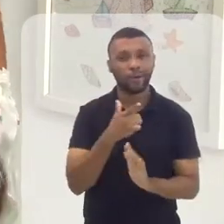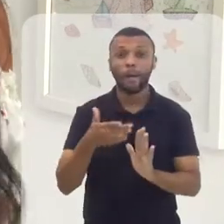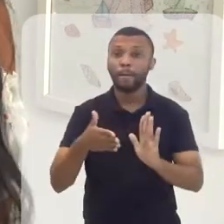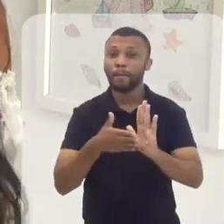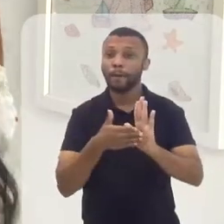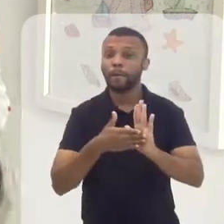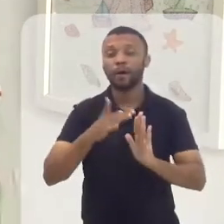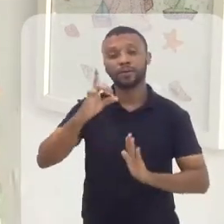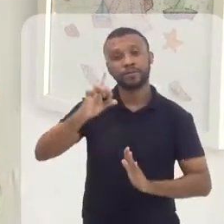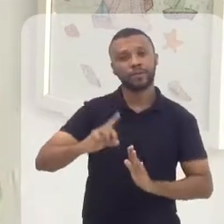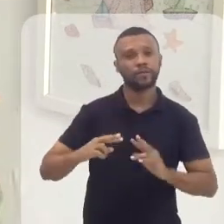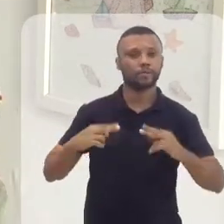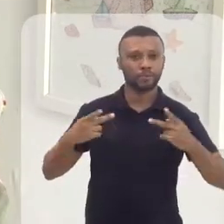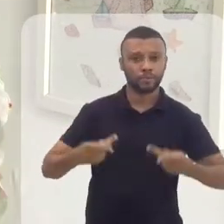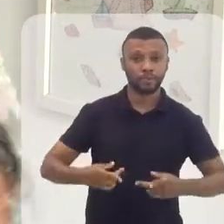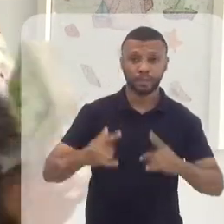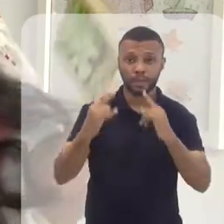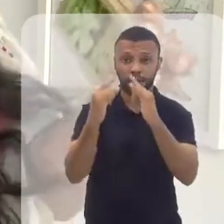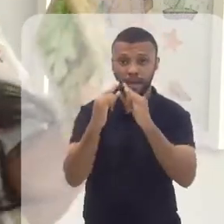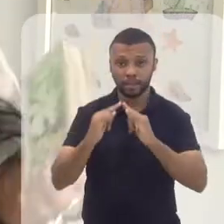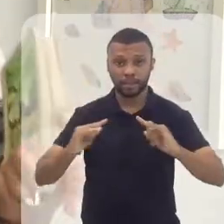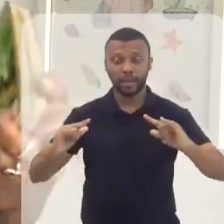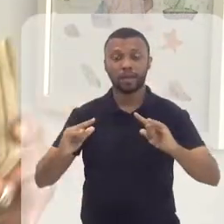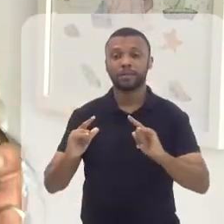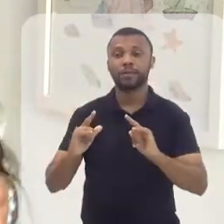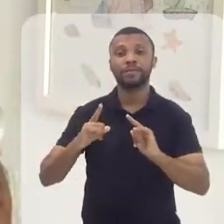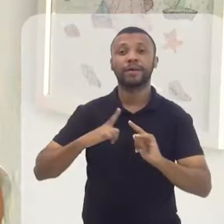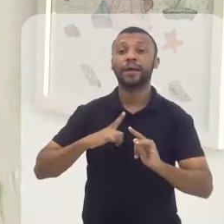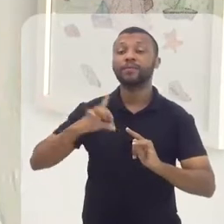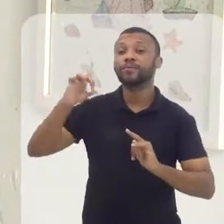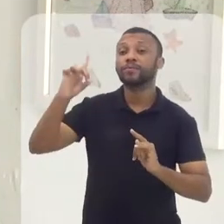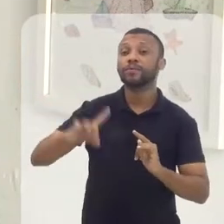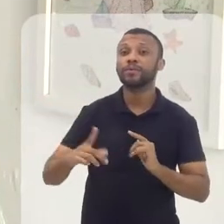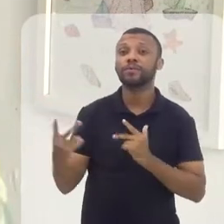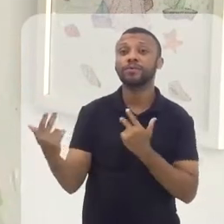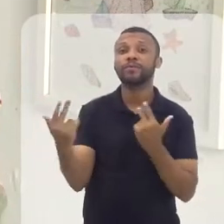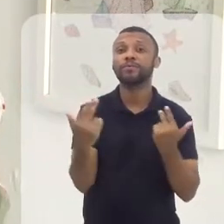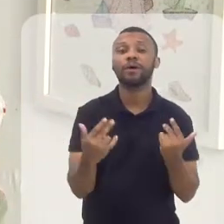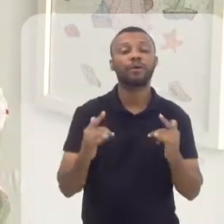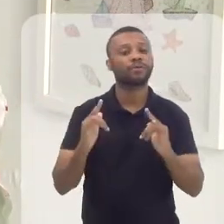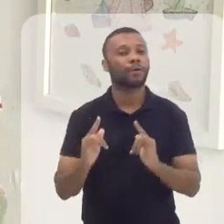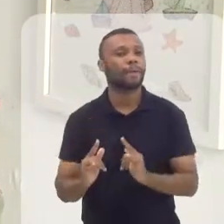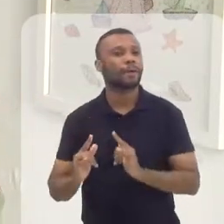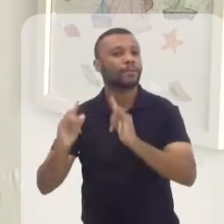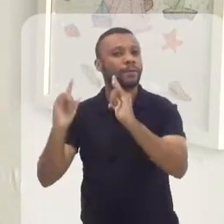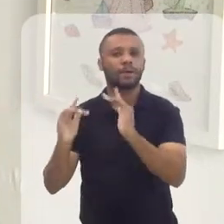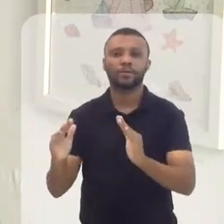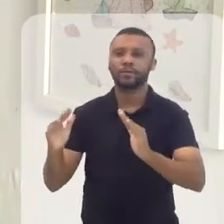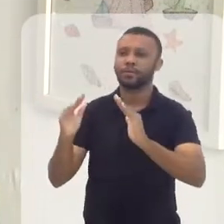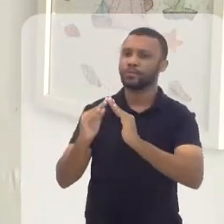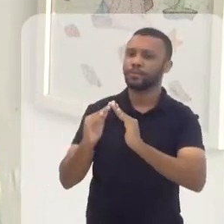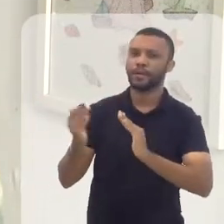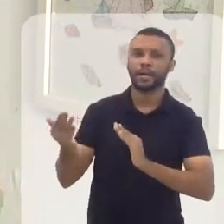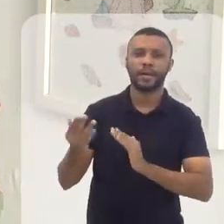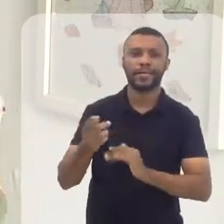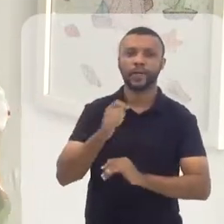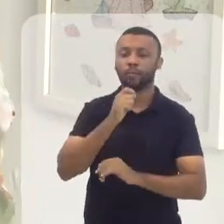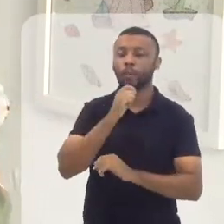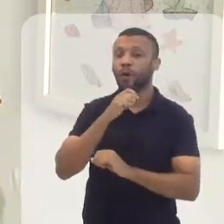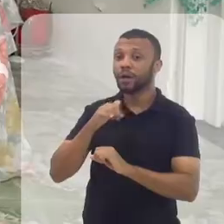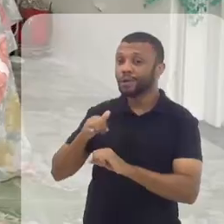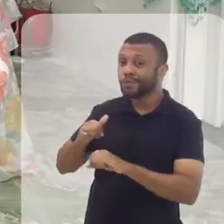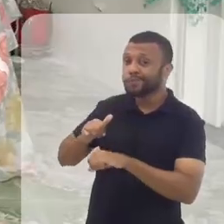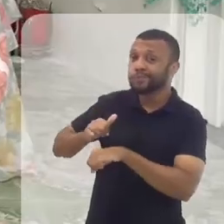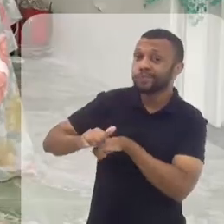também proposta de direitos humanos, que a tenda tivesse os mesmos direitos de um apartamento, de uma casa, tá?